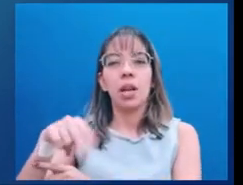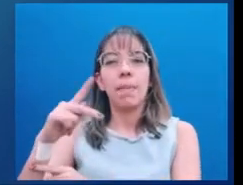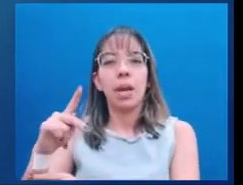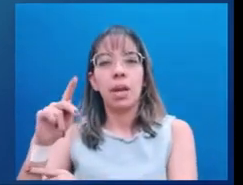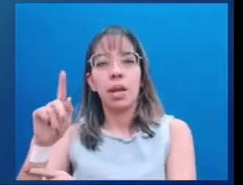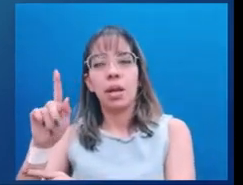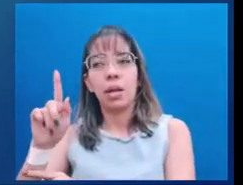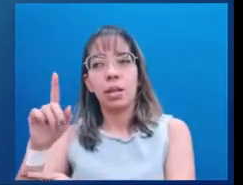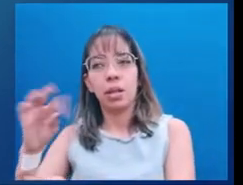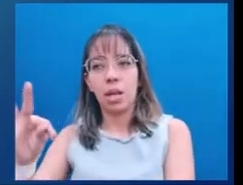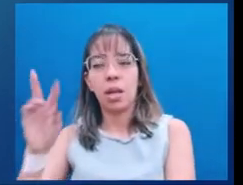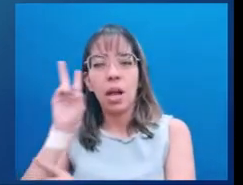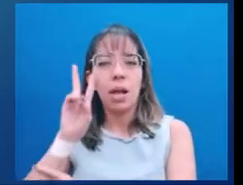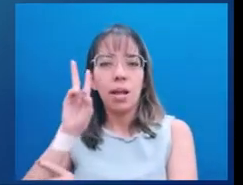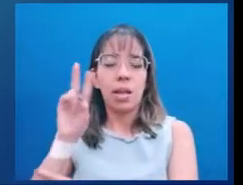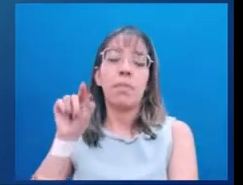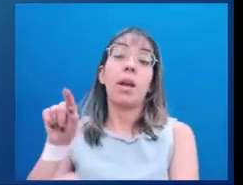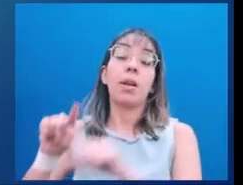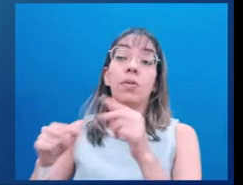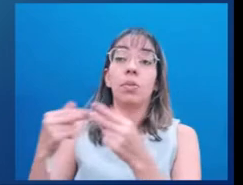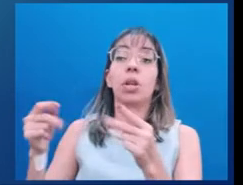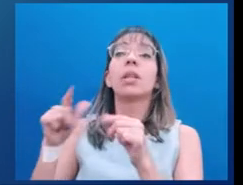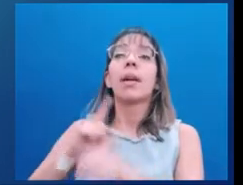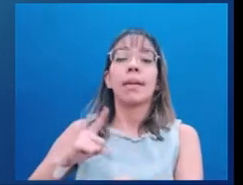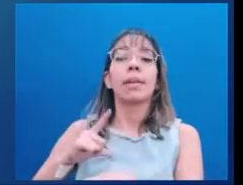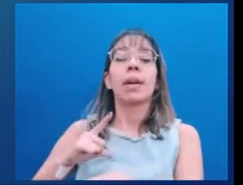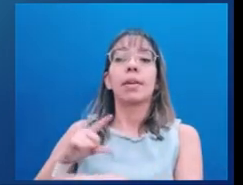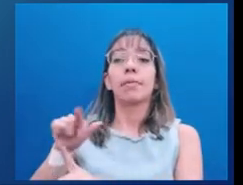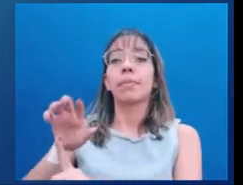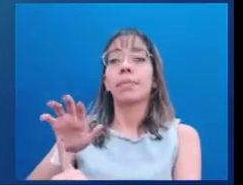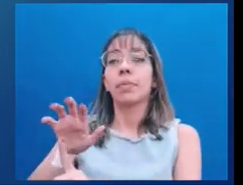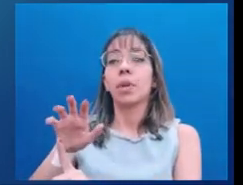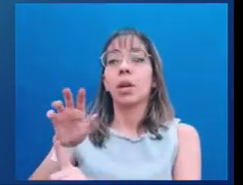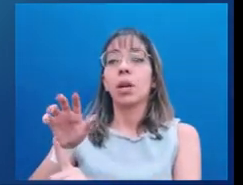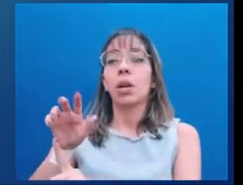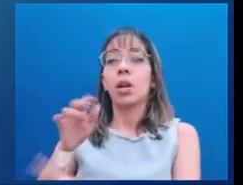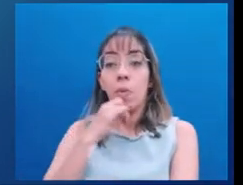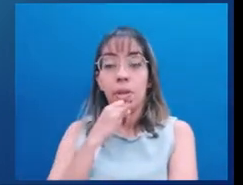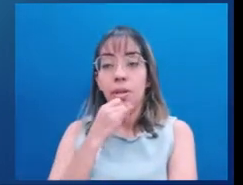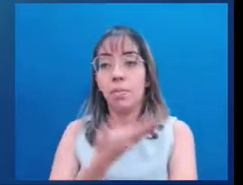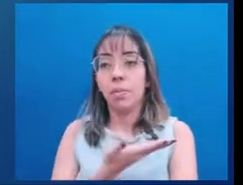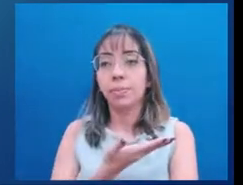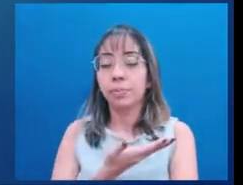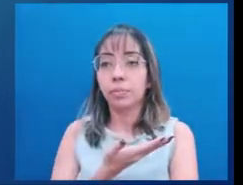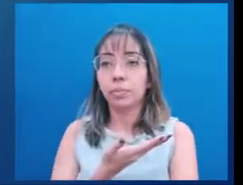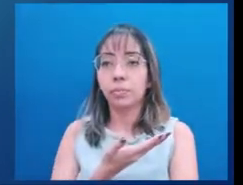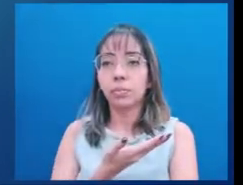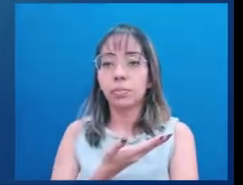CNTP, condições normais de temperatura e pressão. Um exemplo de uma substância que tem alta reatividade é o peróxido de benzoíla.